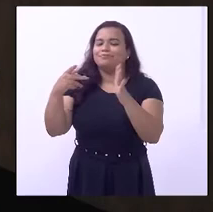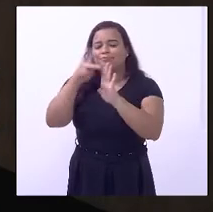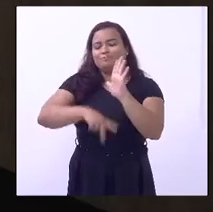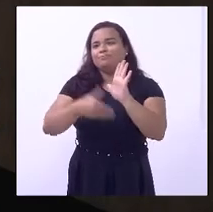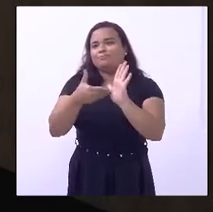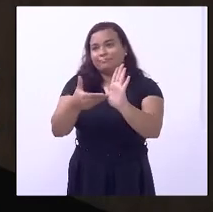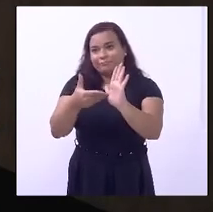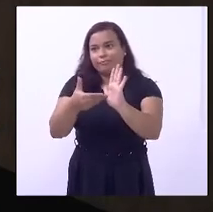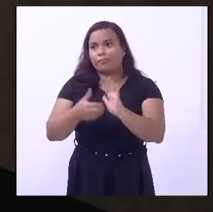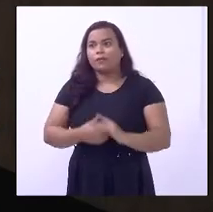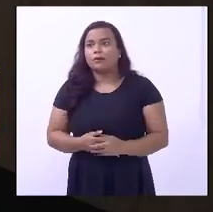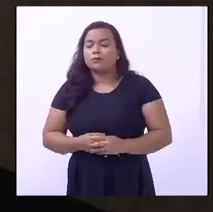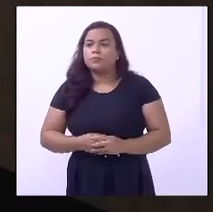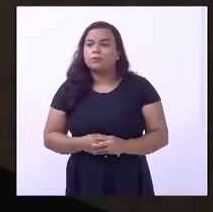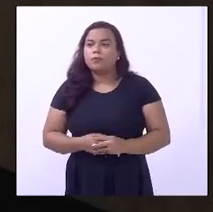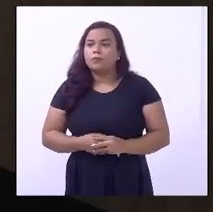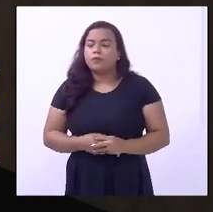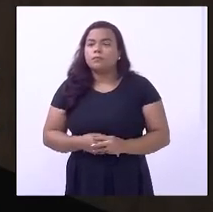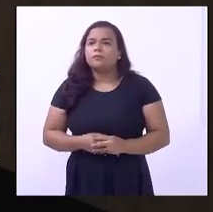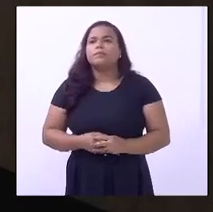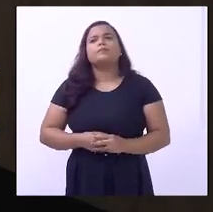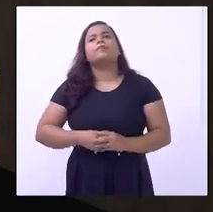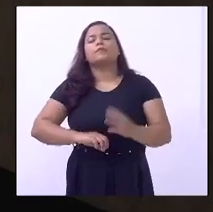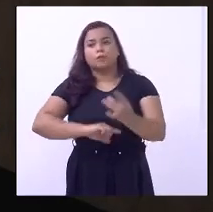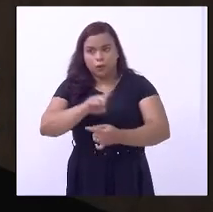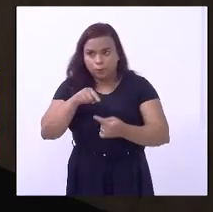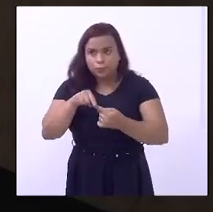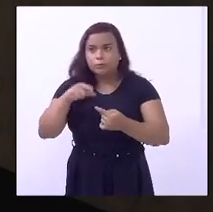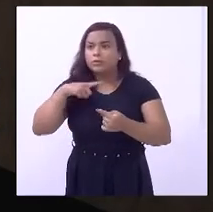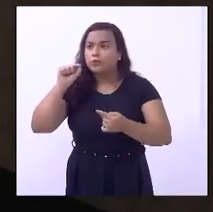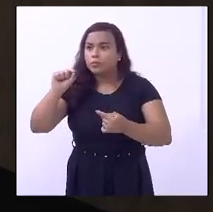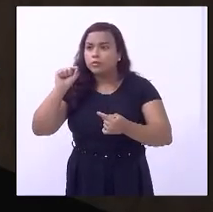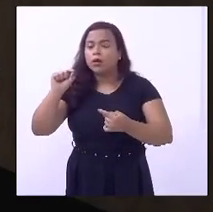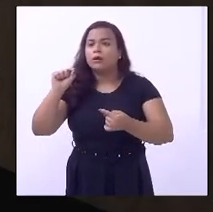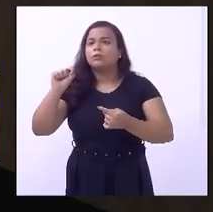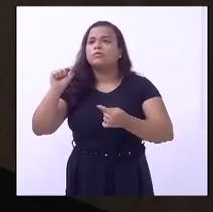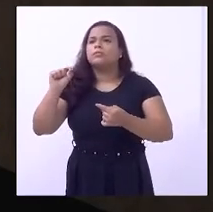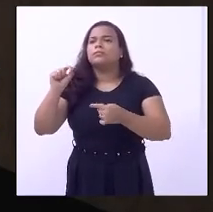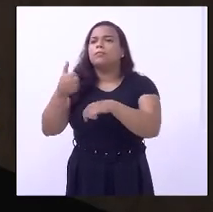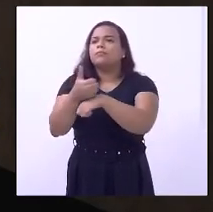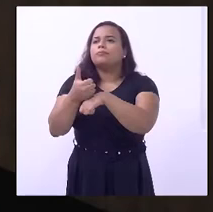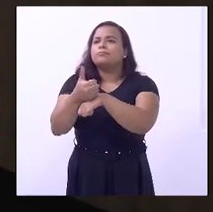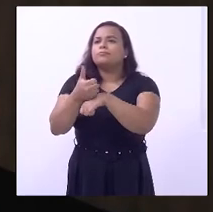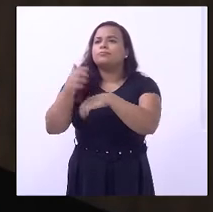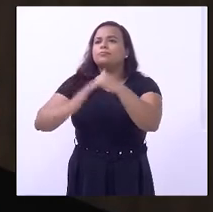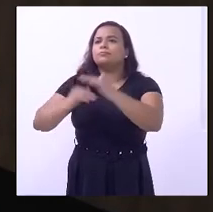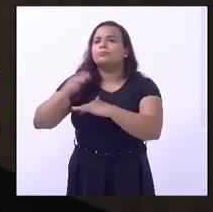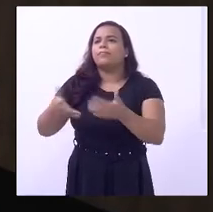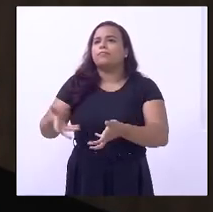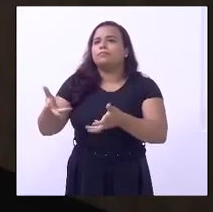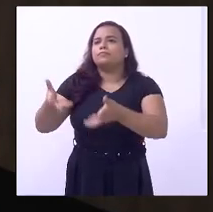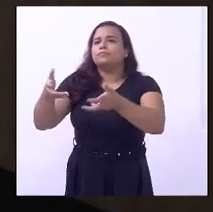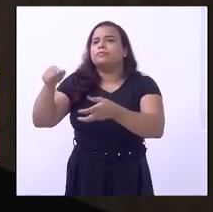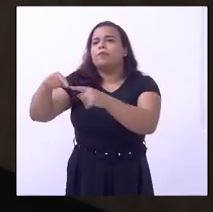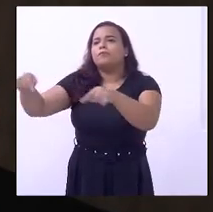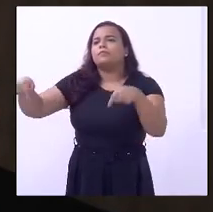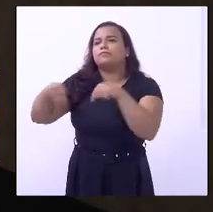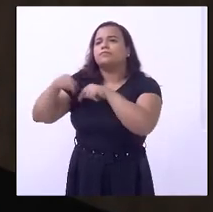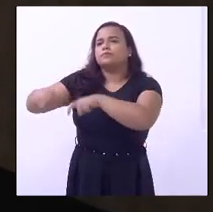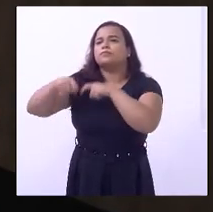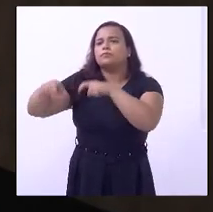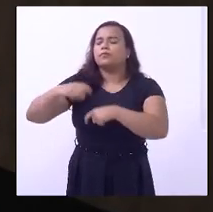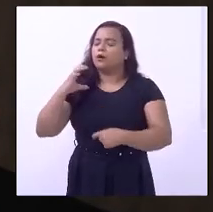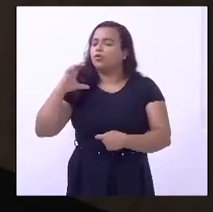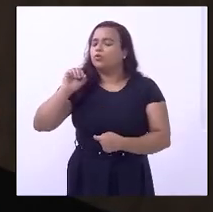projeto, que tem como finalidade a requalificação da Fazenda Columbi, no município de São